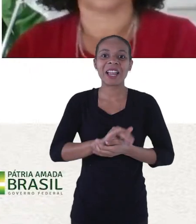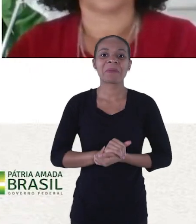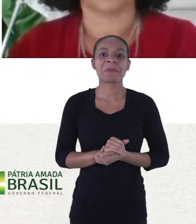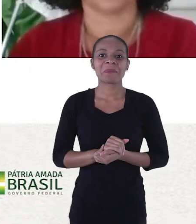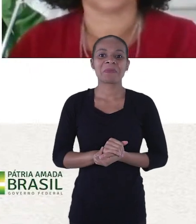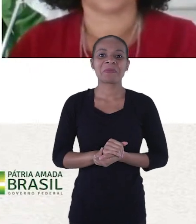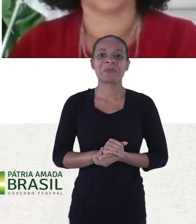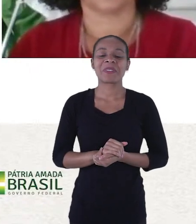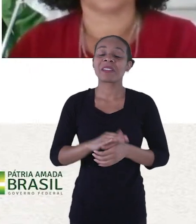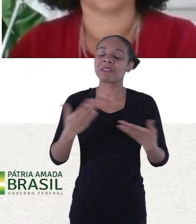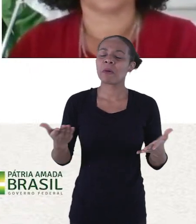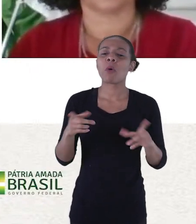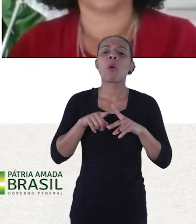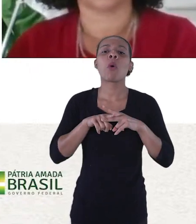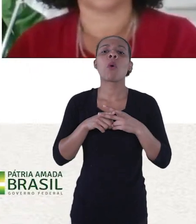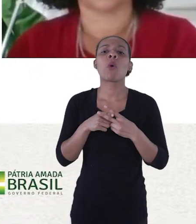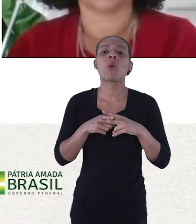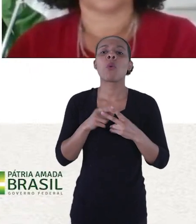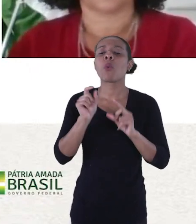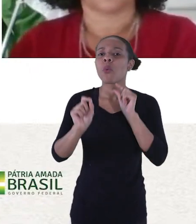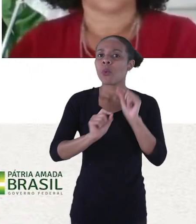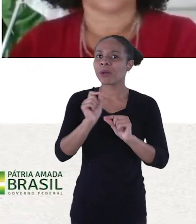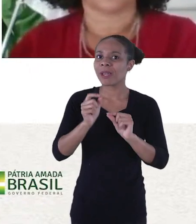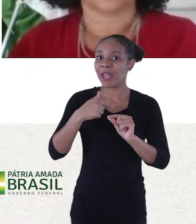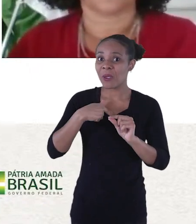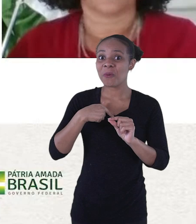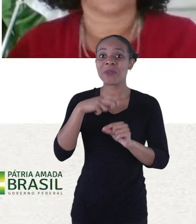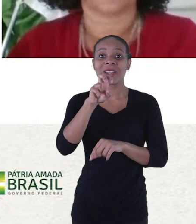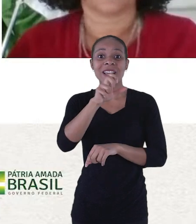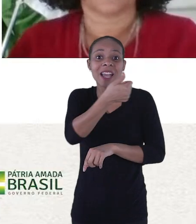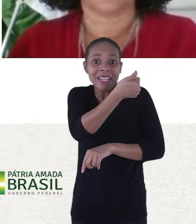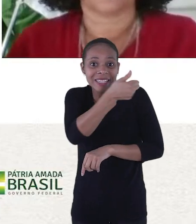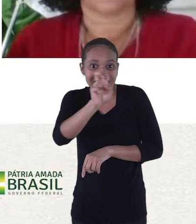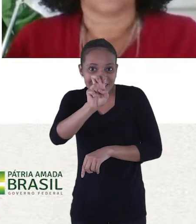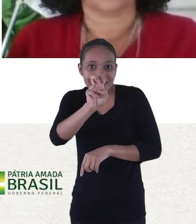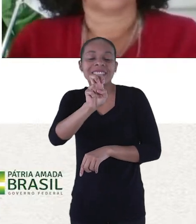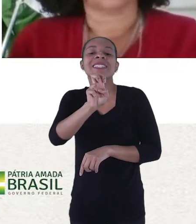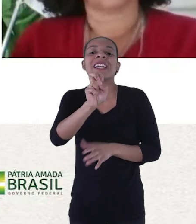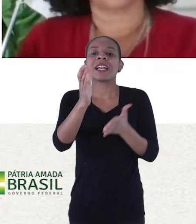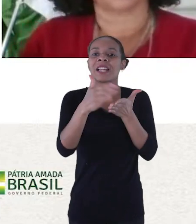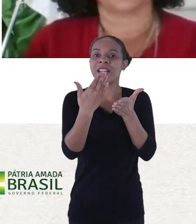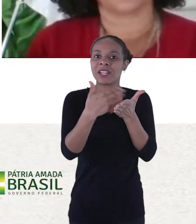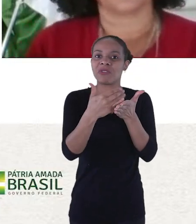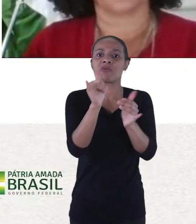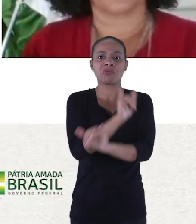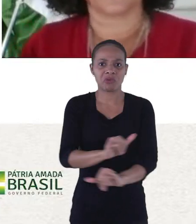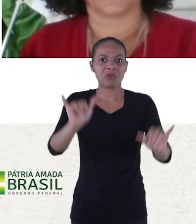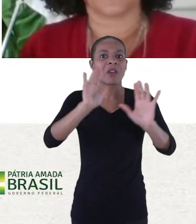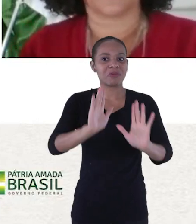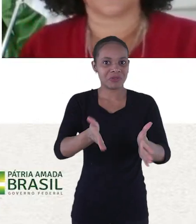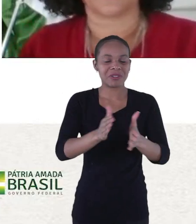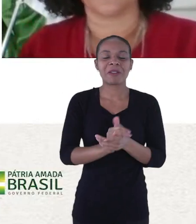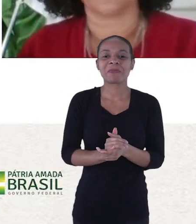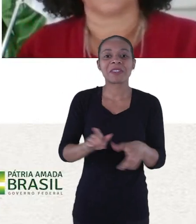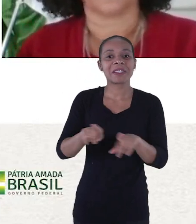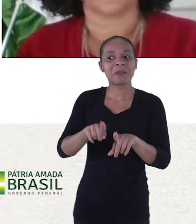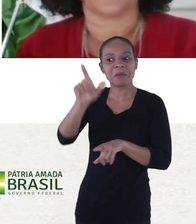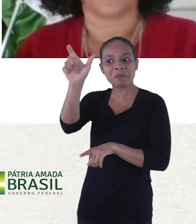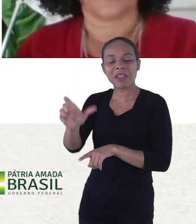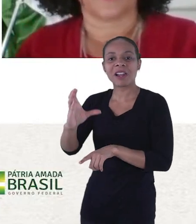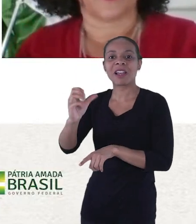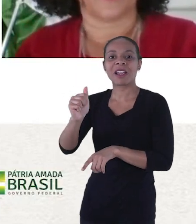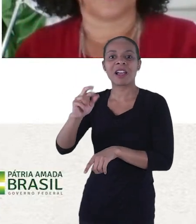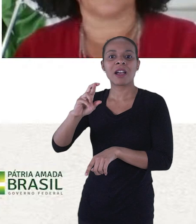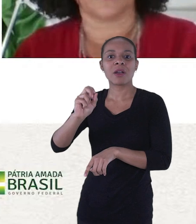corrigir, assim, esse é o meu. Eu tenho 15 livros publicados e o Carolina também foi finalista do